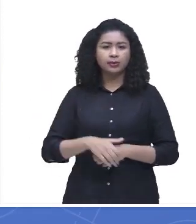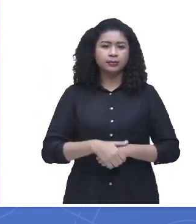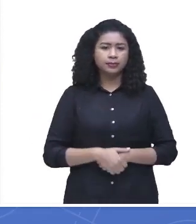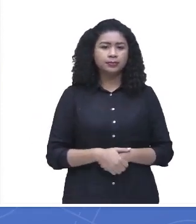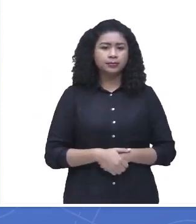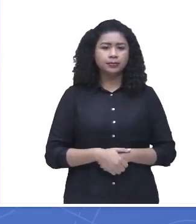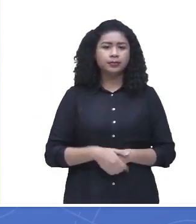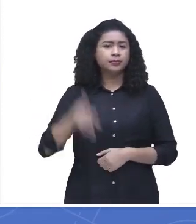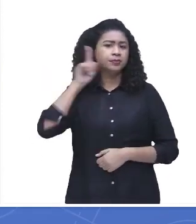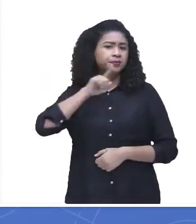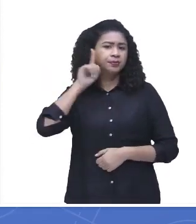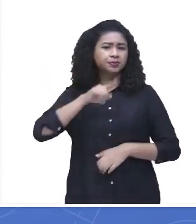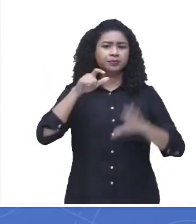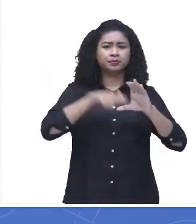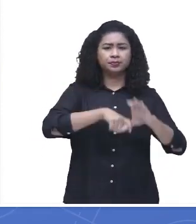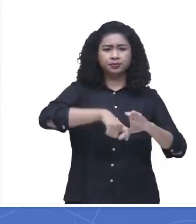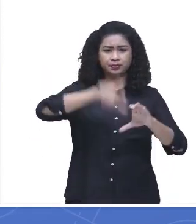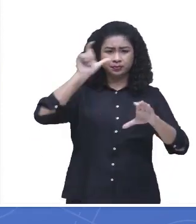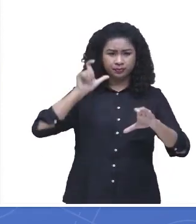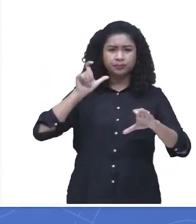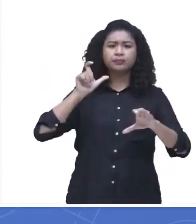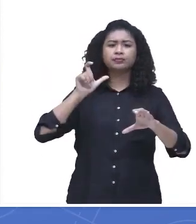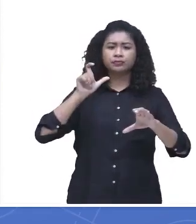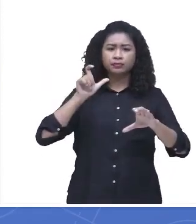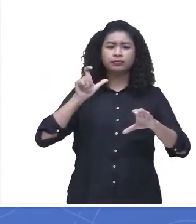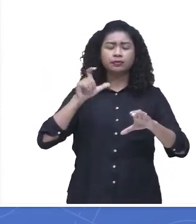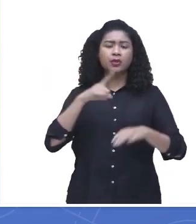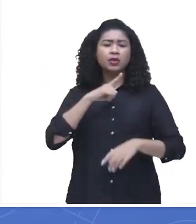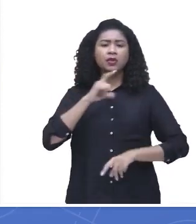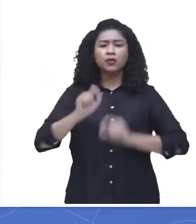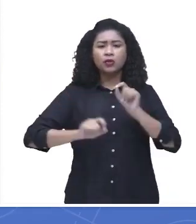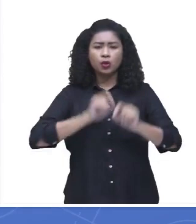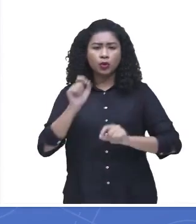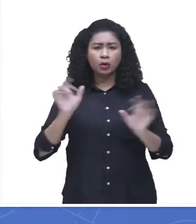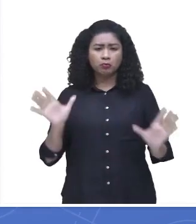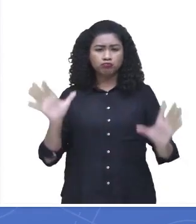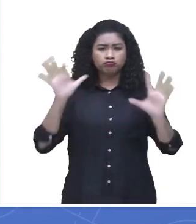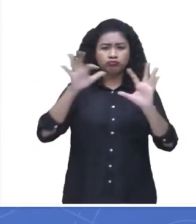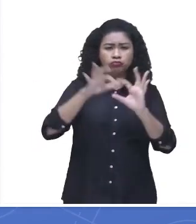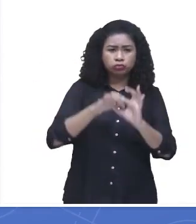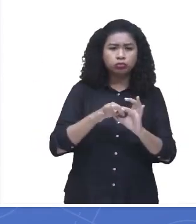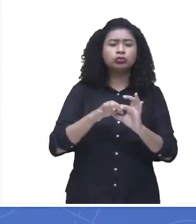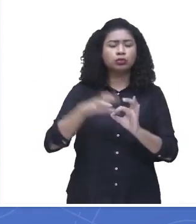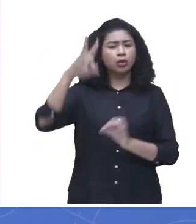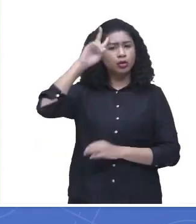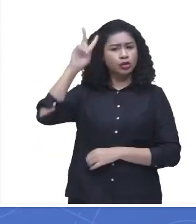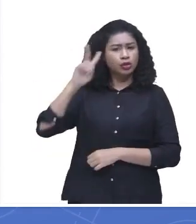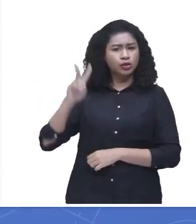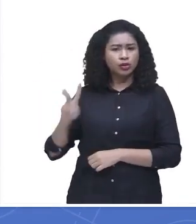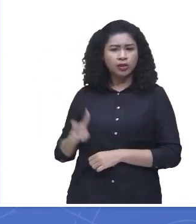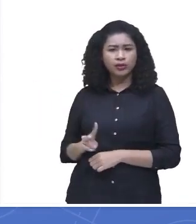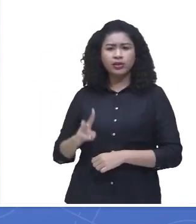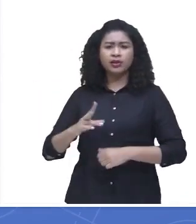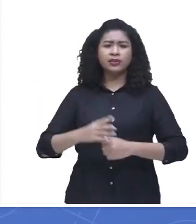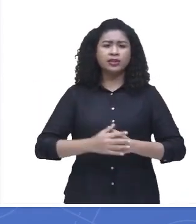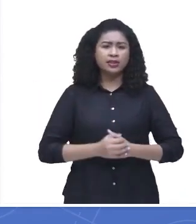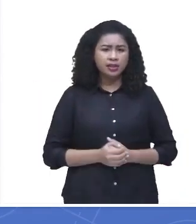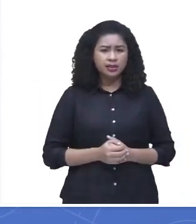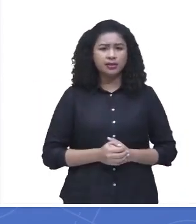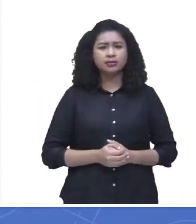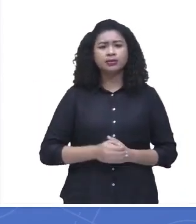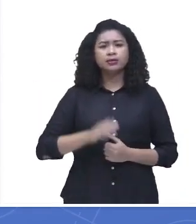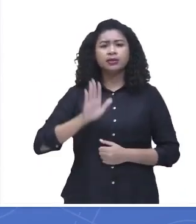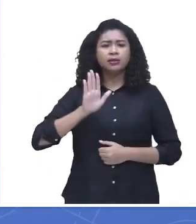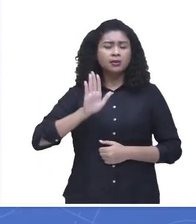a independência dos Estados Unidos e a Revolução Francesa integravam o mesmo contexto histórico, mas se